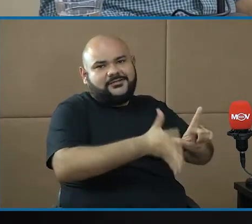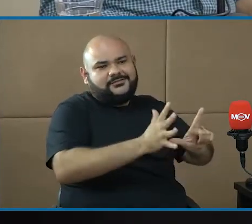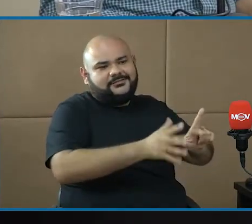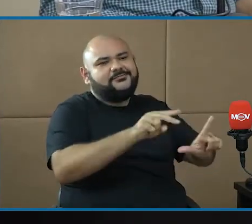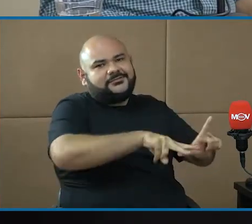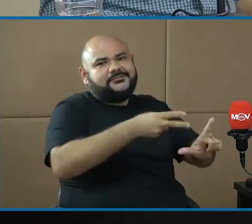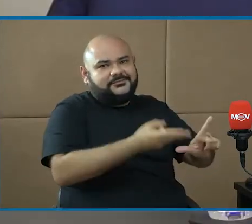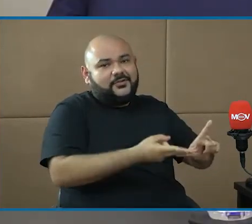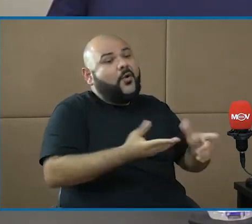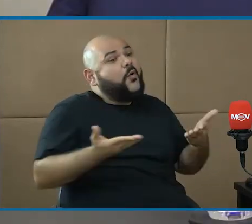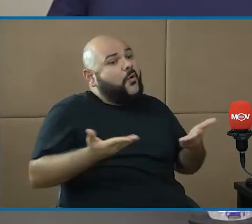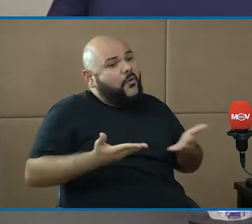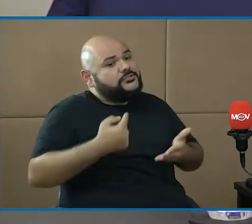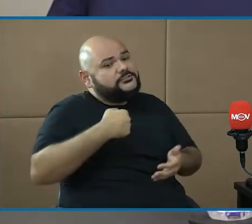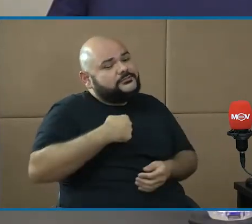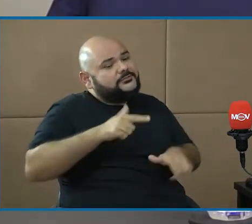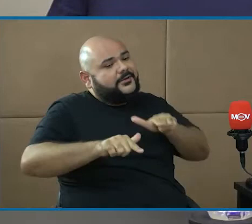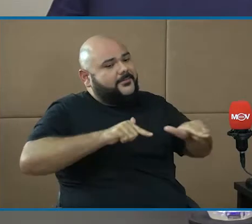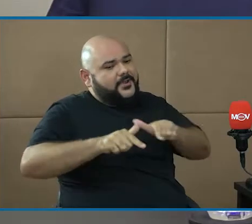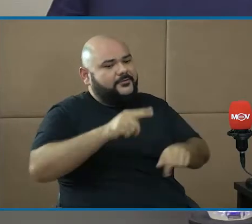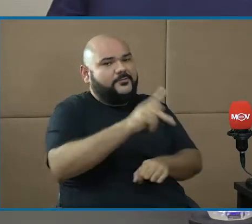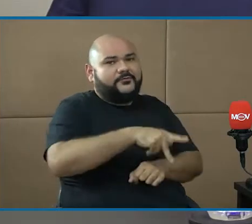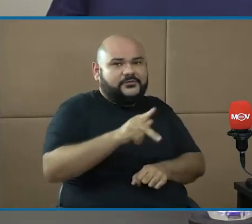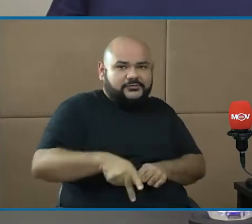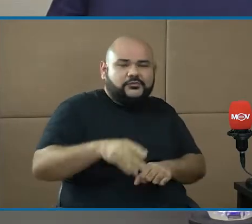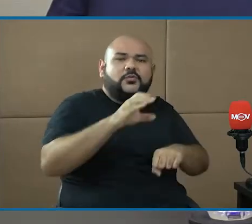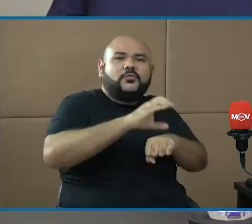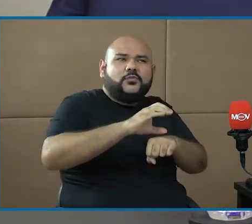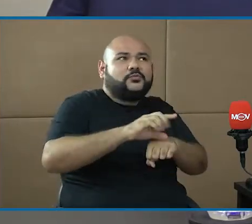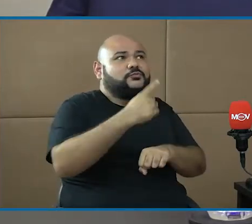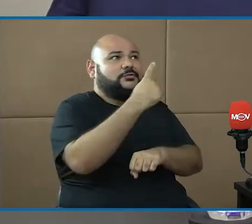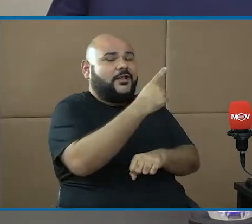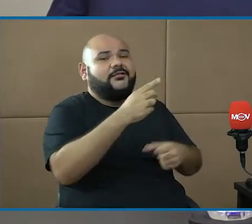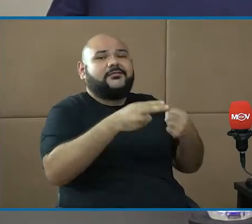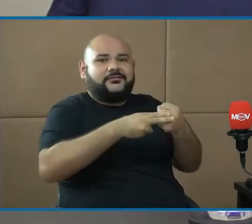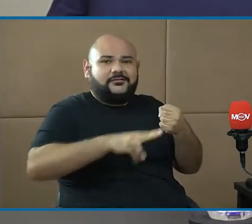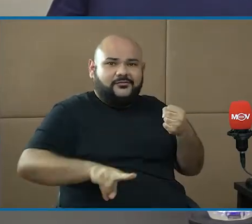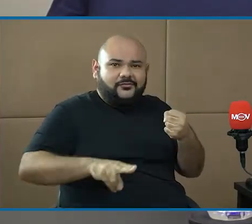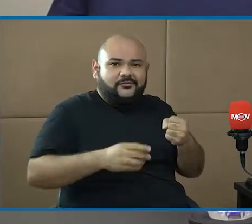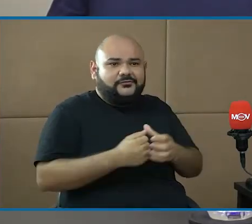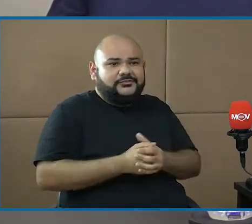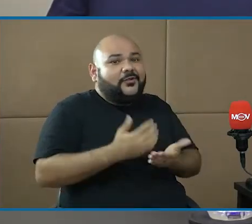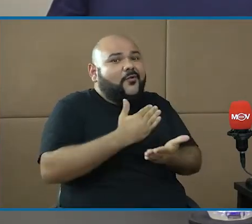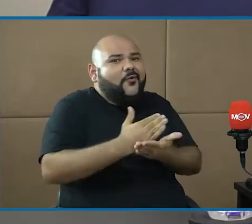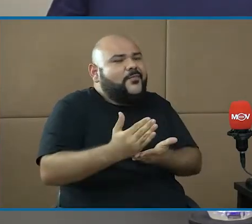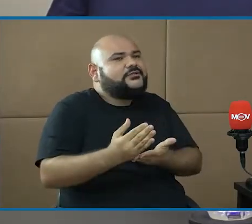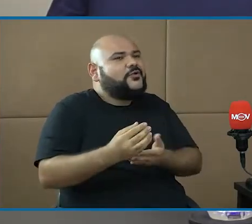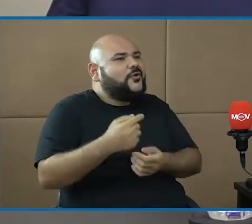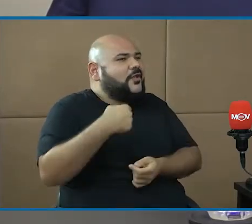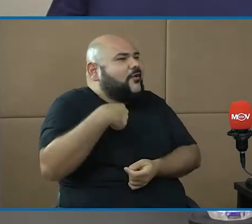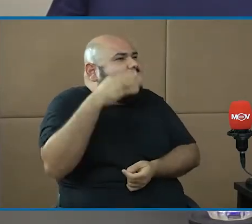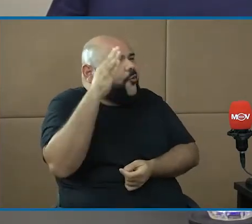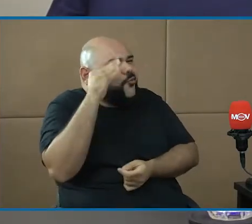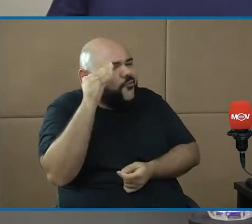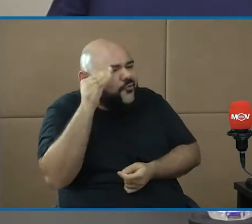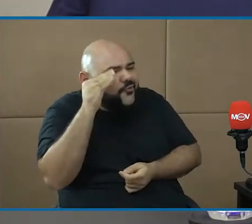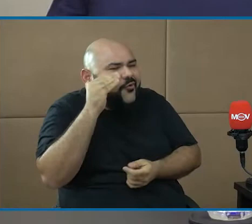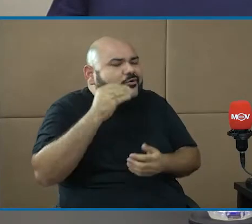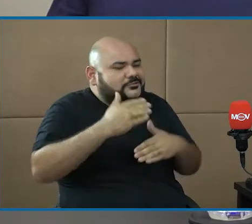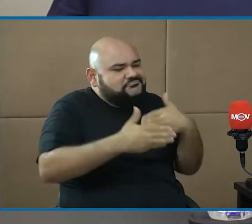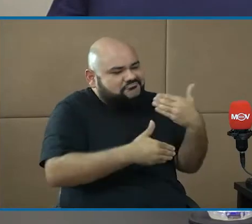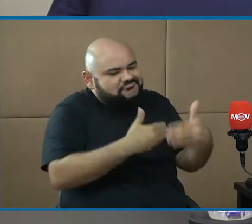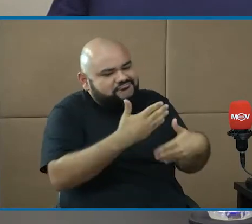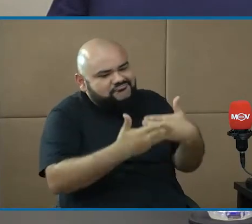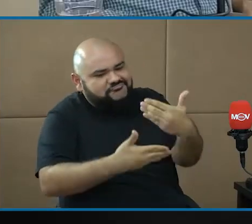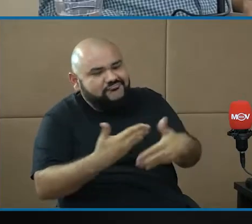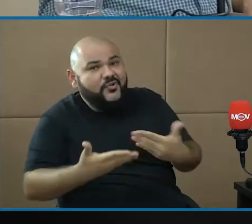professor lá desse curso, né? E essa sequência, desde uma simples curiosidade até a oportunidade de trabalhar com isso, e hoje eu estou